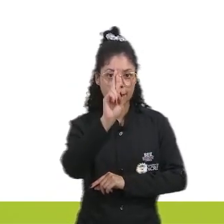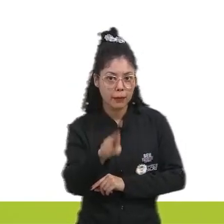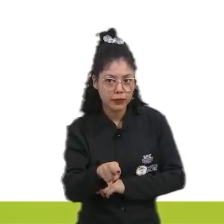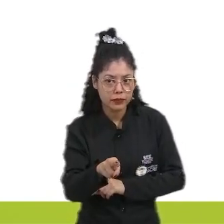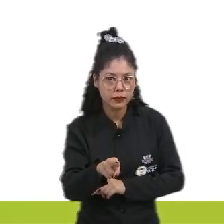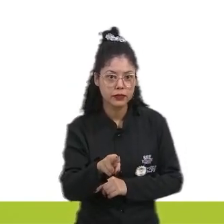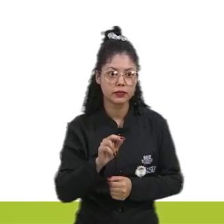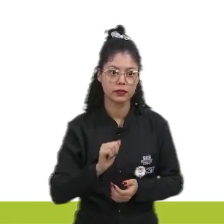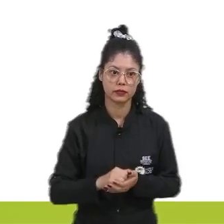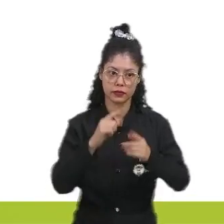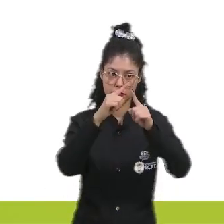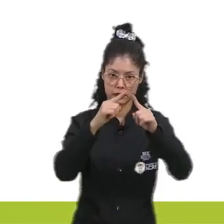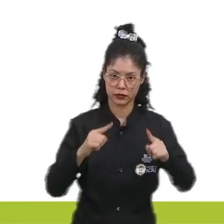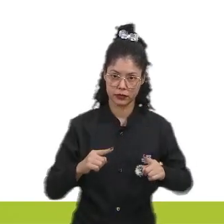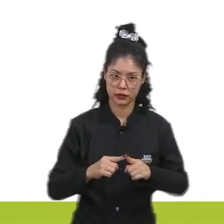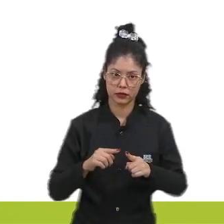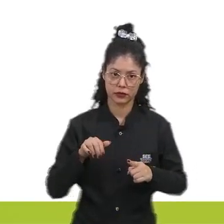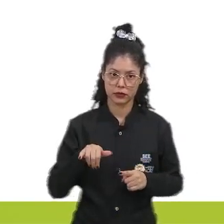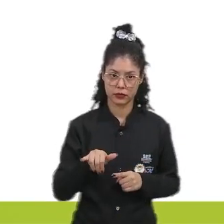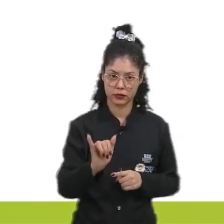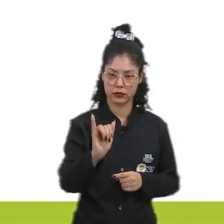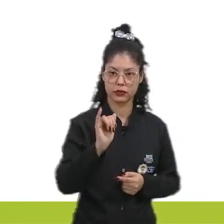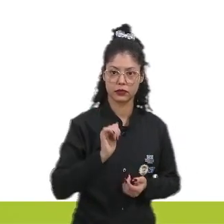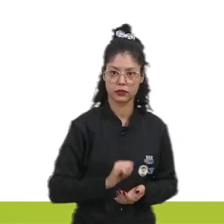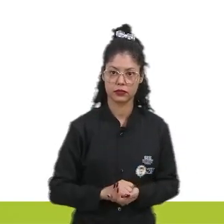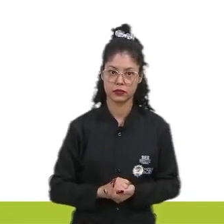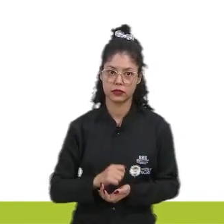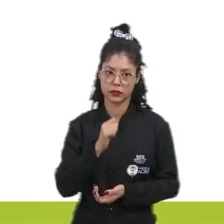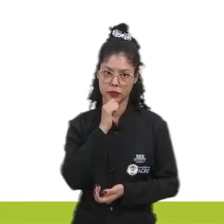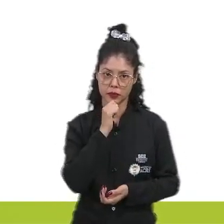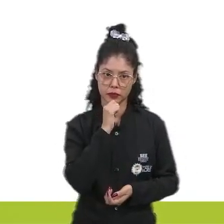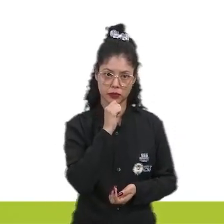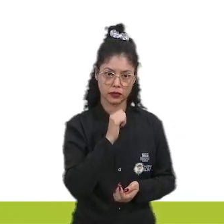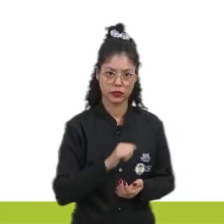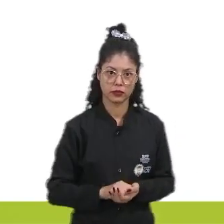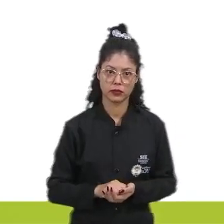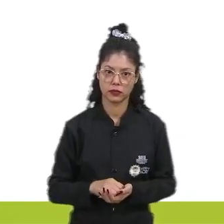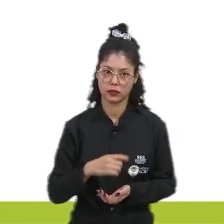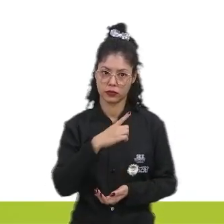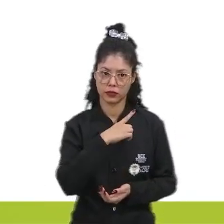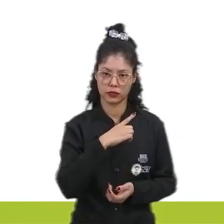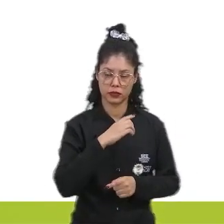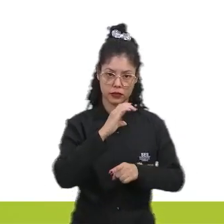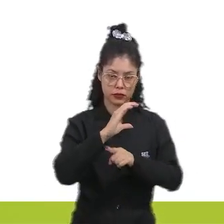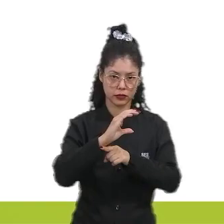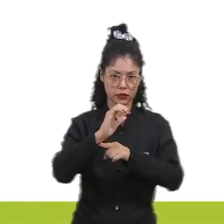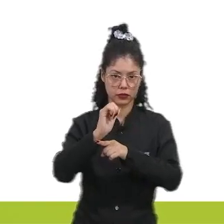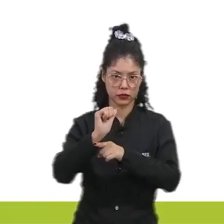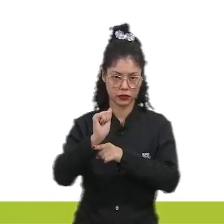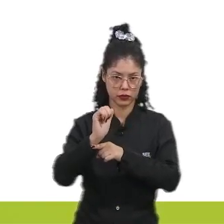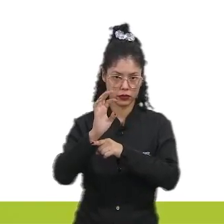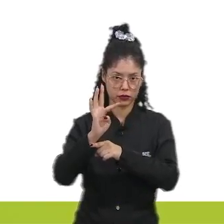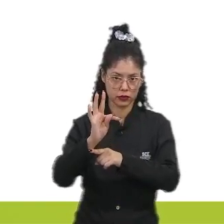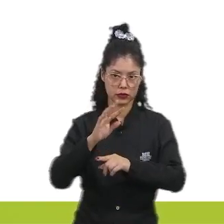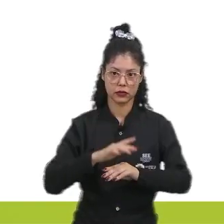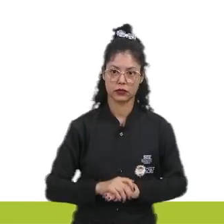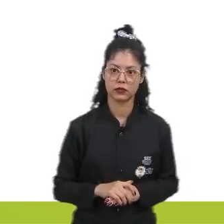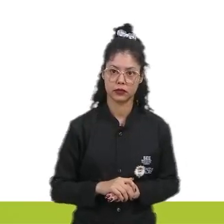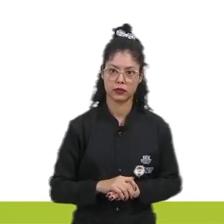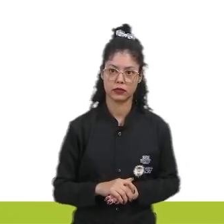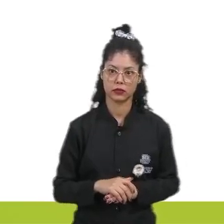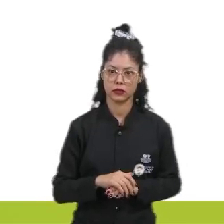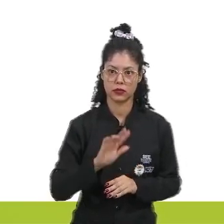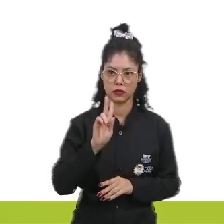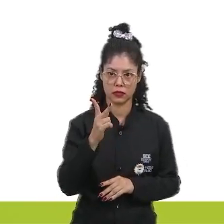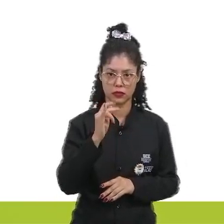o delta y, né? Que é chamado de cateto oposto, né, pessoal? Trabalhando um pouquinho de trigonometria aí, ó. Cateto